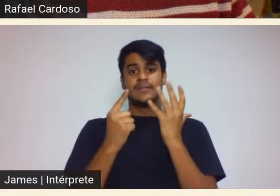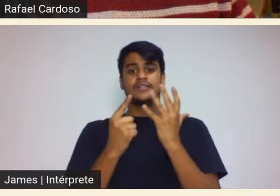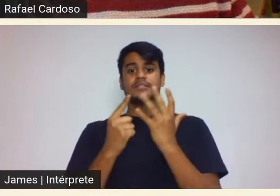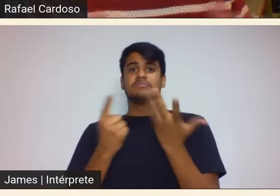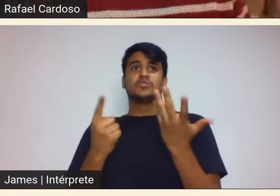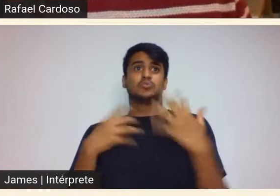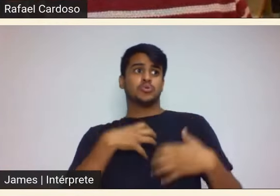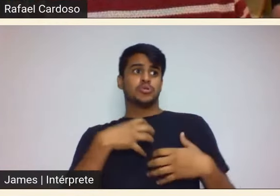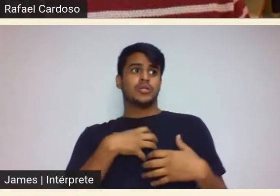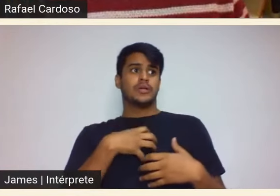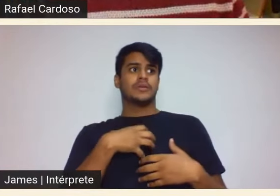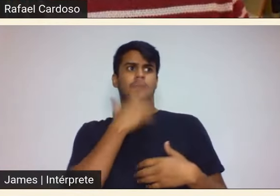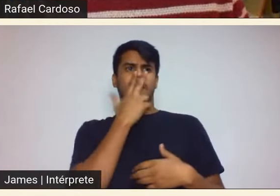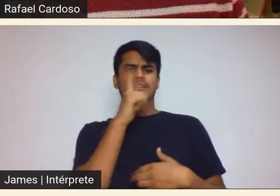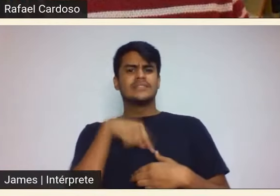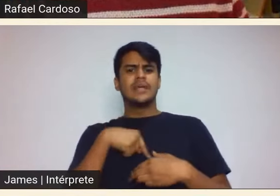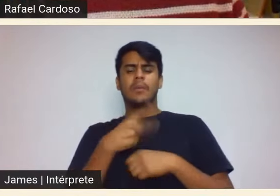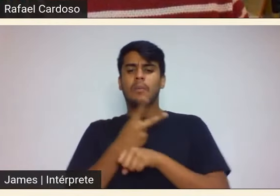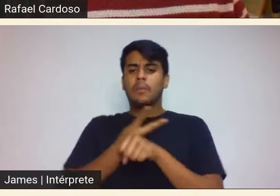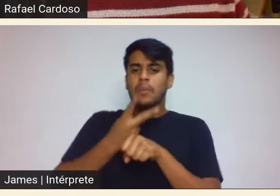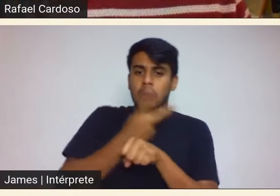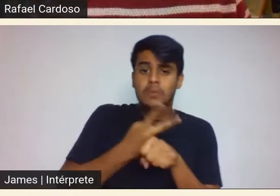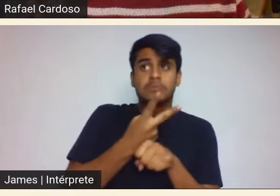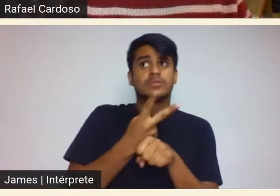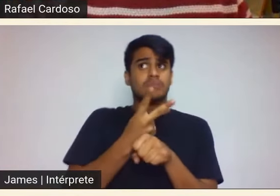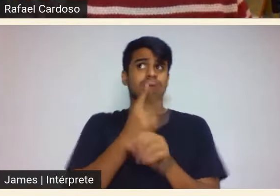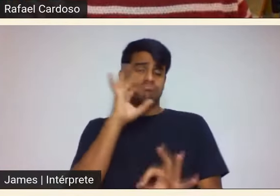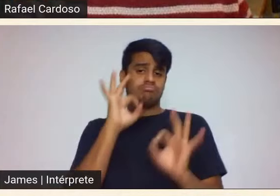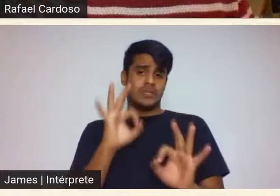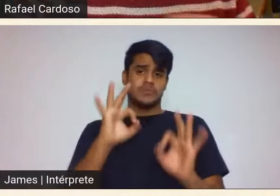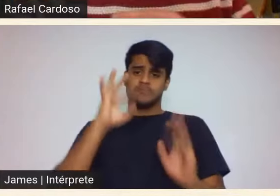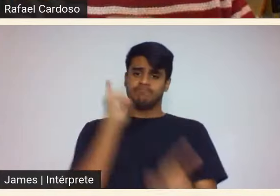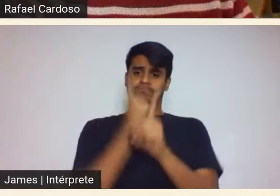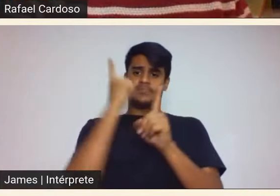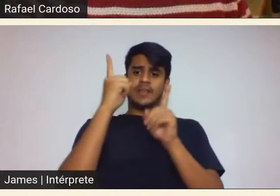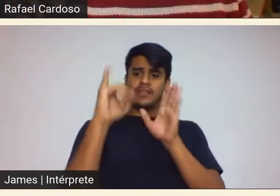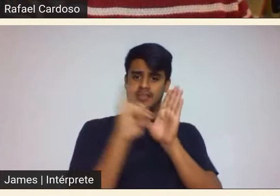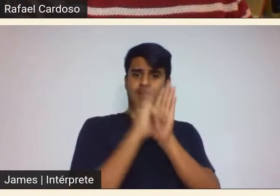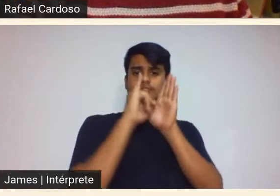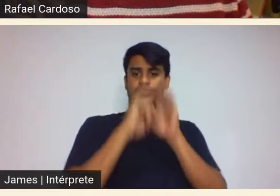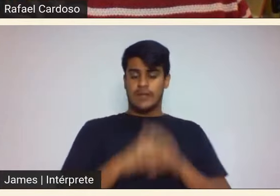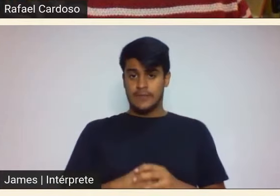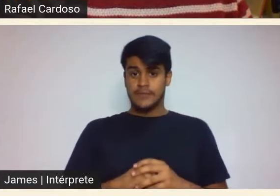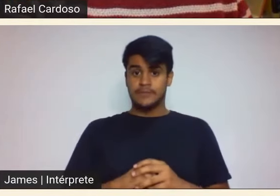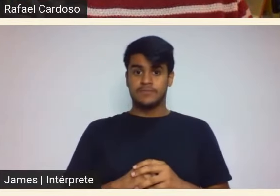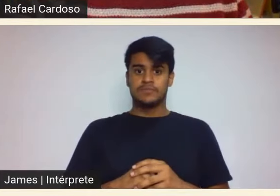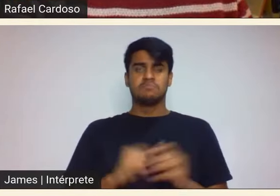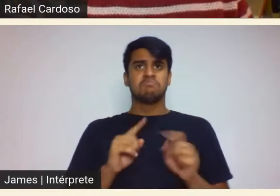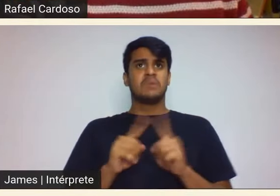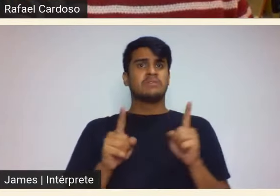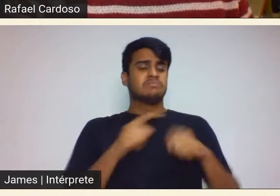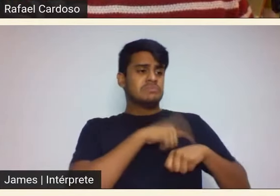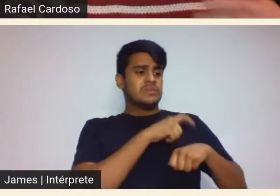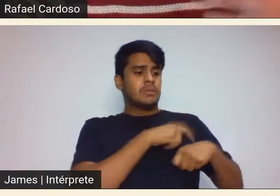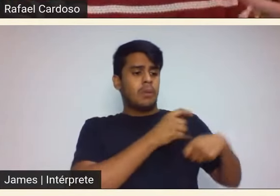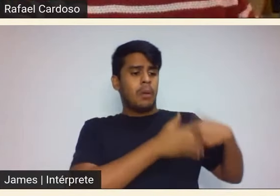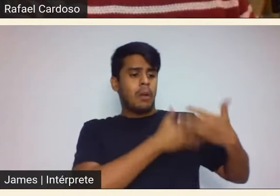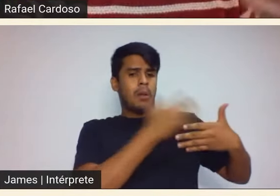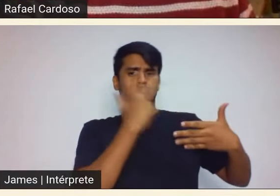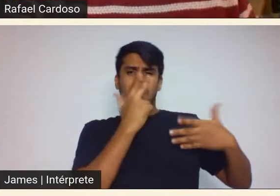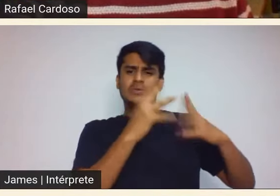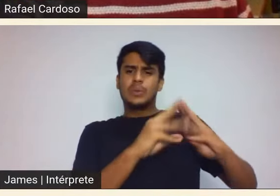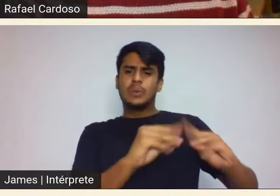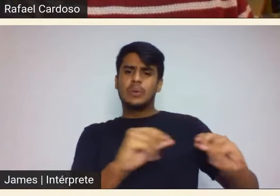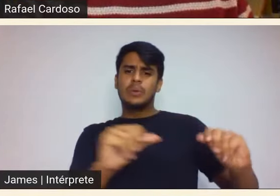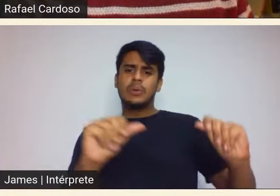busca, por que não dizer identitária, mas isso tem sido apagado de modo geral, e aí